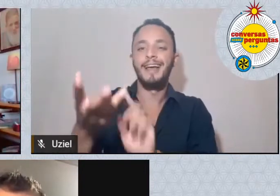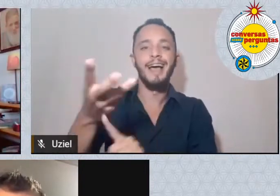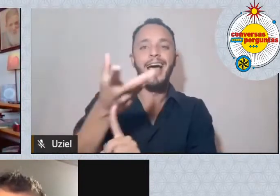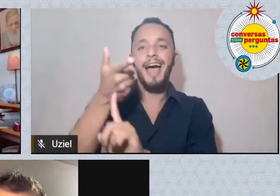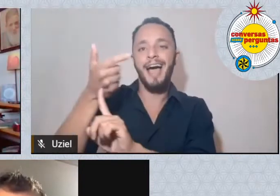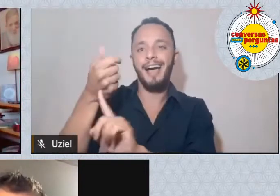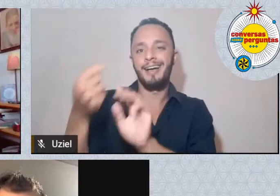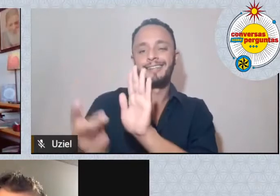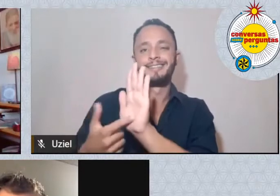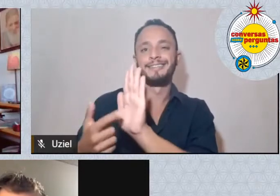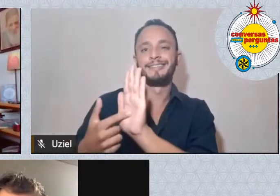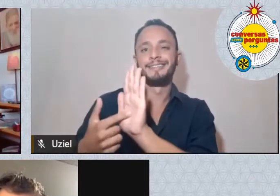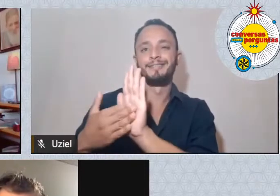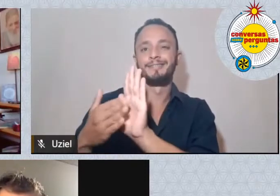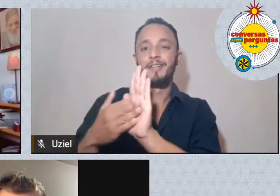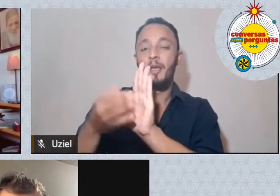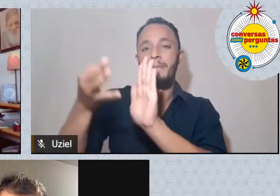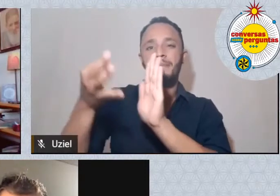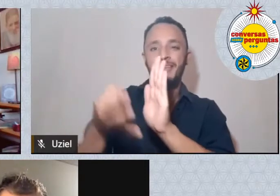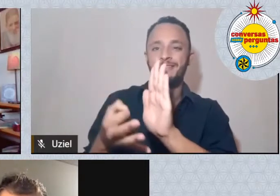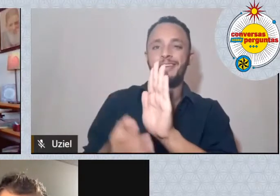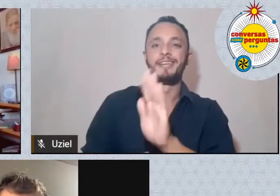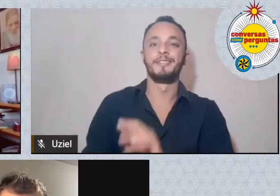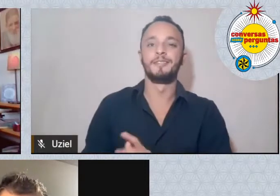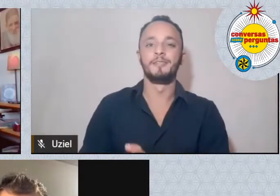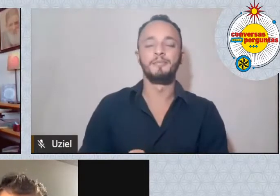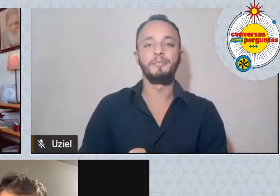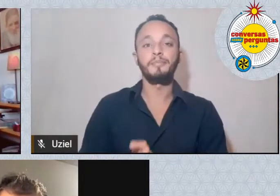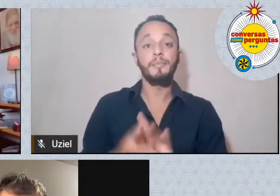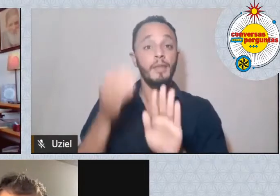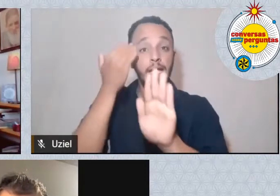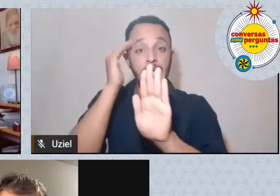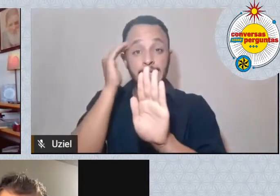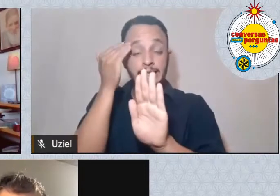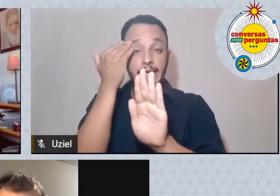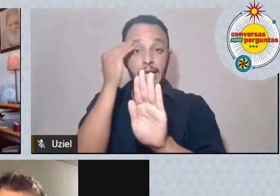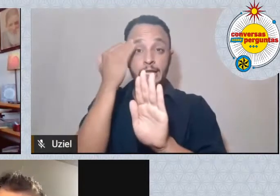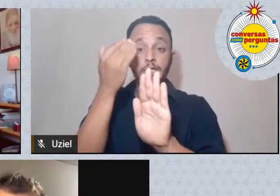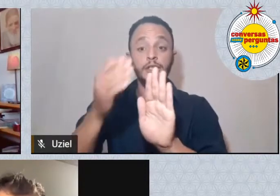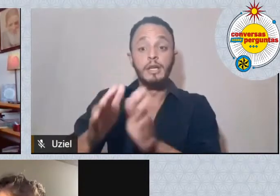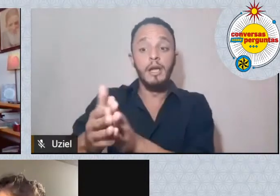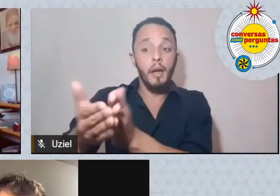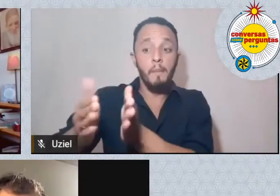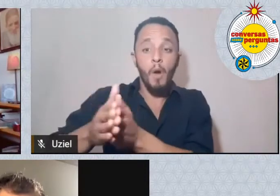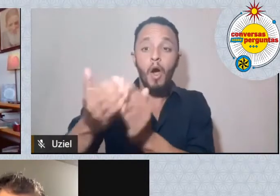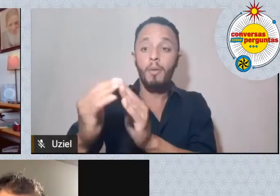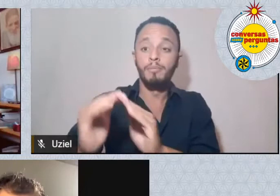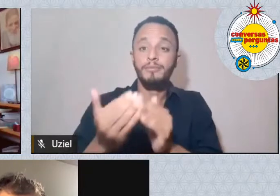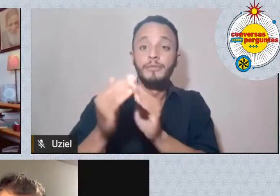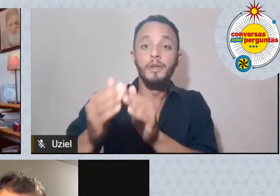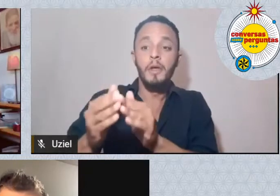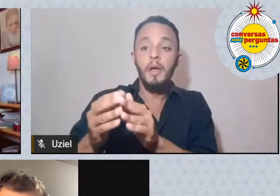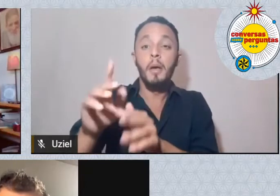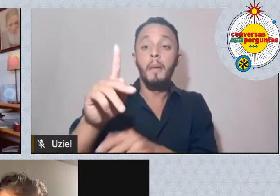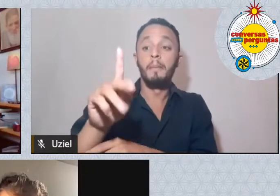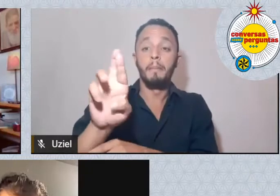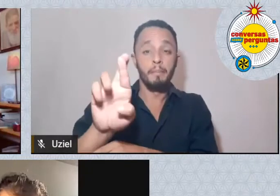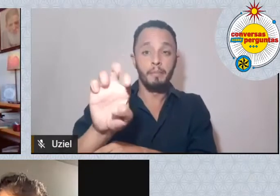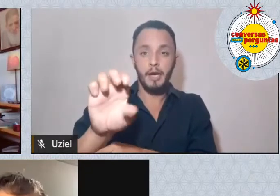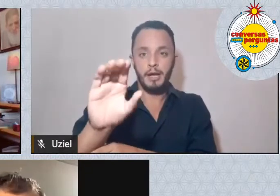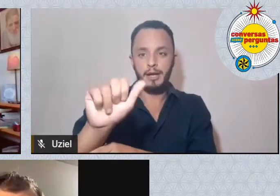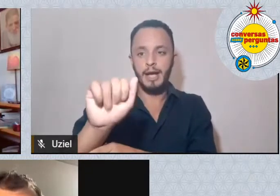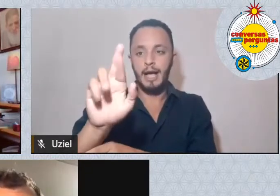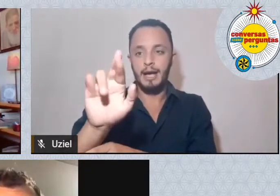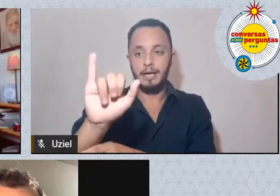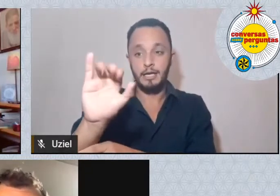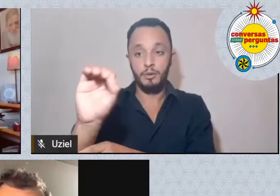entende que a precariedade ela é um fator, vamos dizer assim, de abertura para a contingência, de abertura